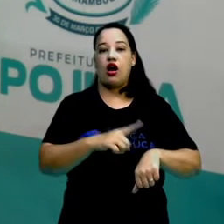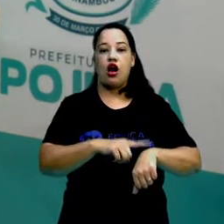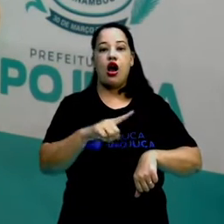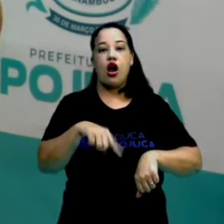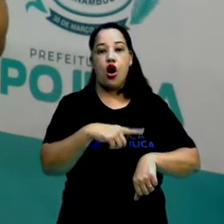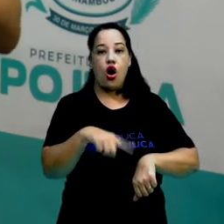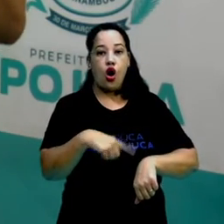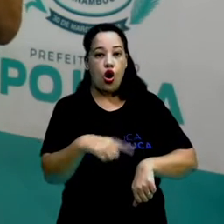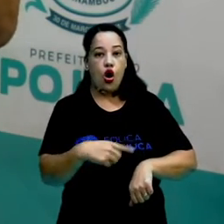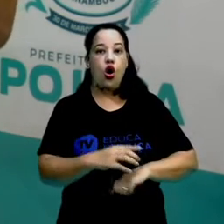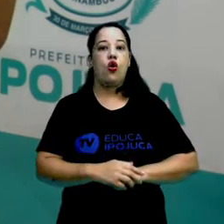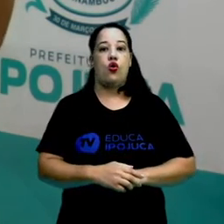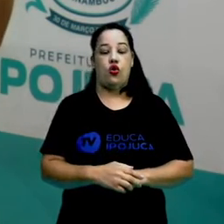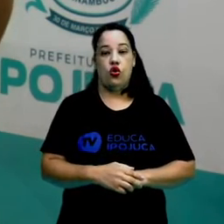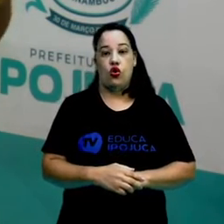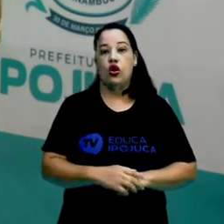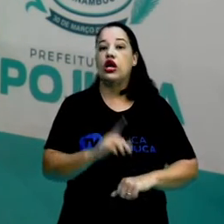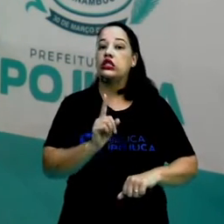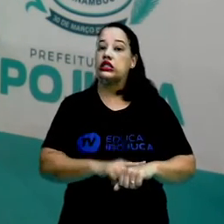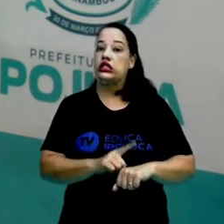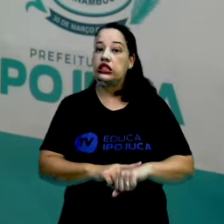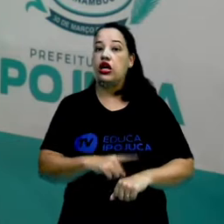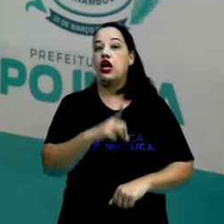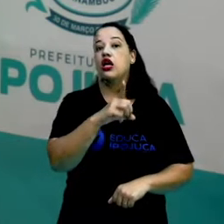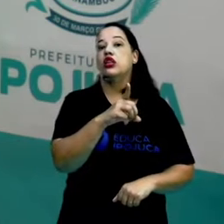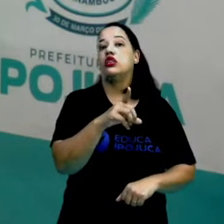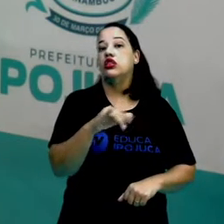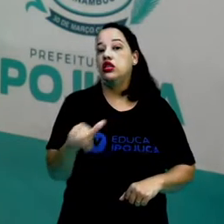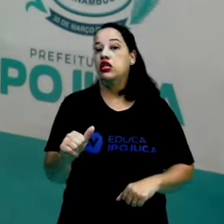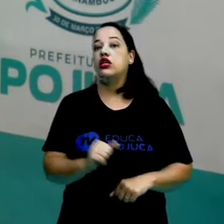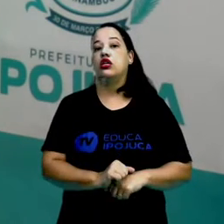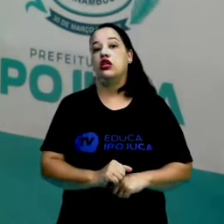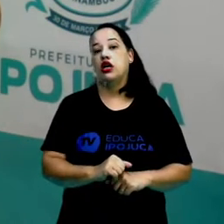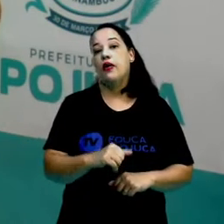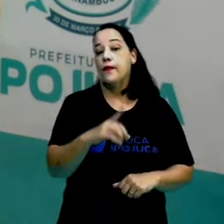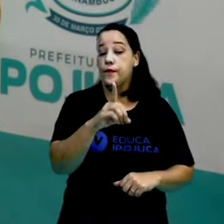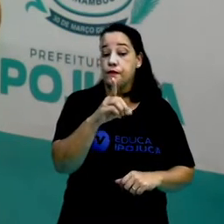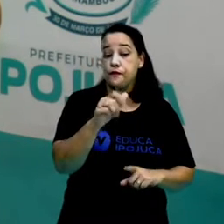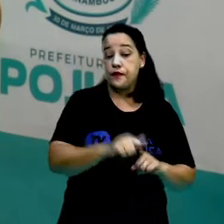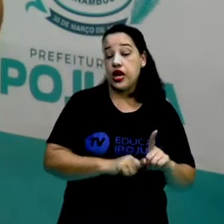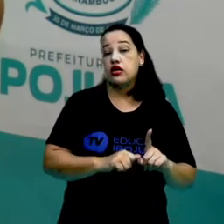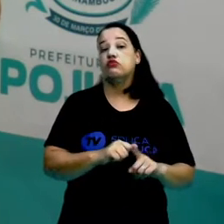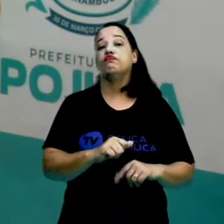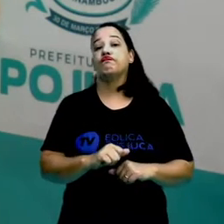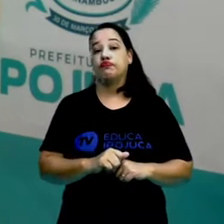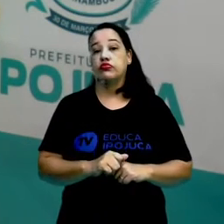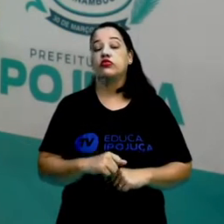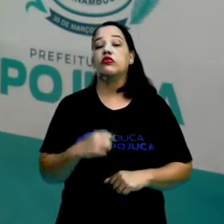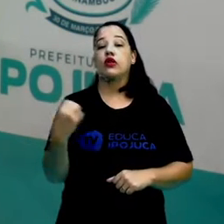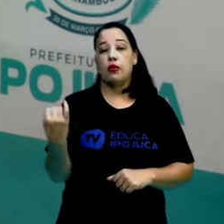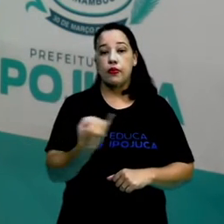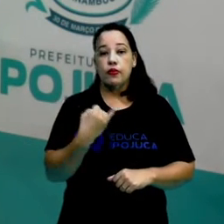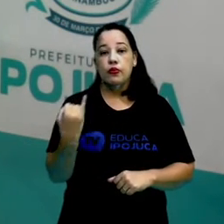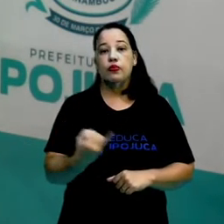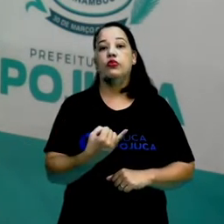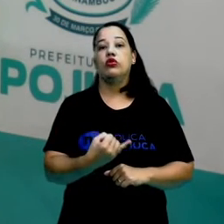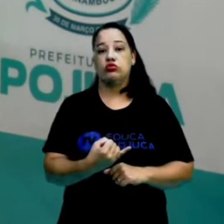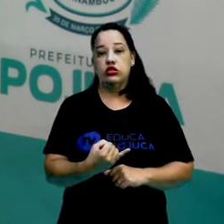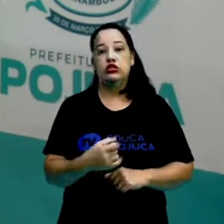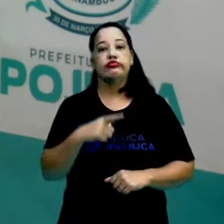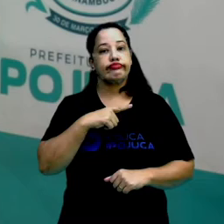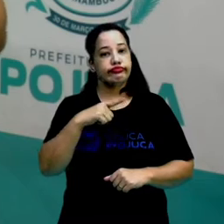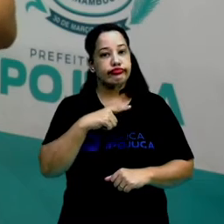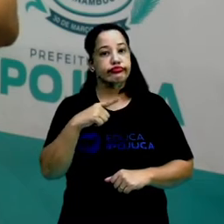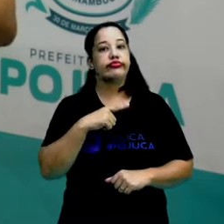a tempo, né? Ou seja, da condição do dia da semana, da data do mês, para que vocês tenham isso muito bem atrelado, porque